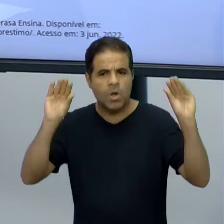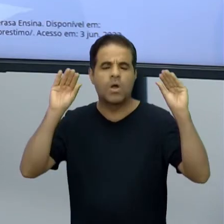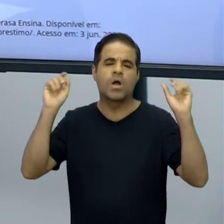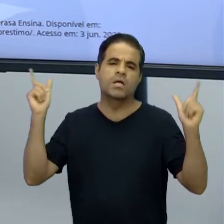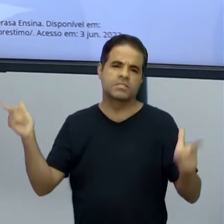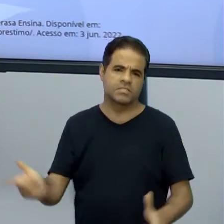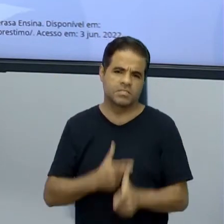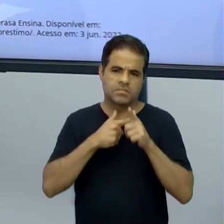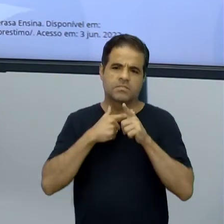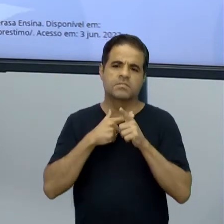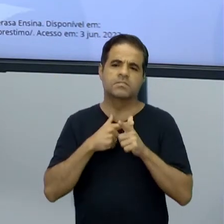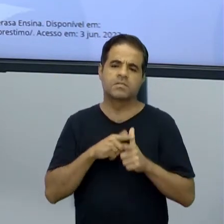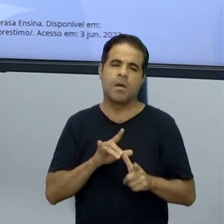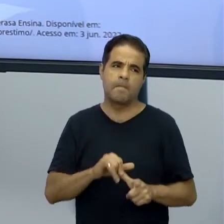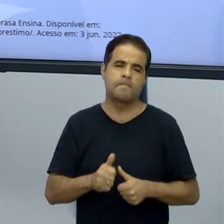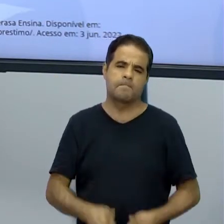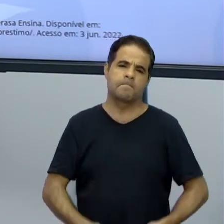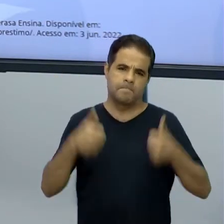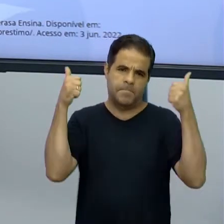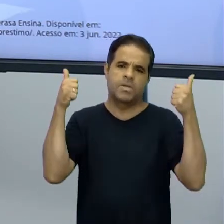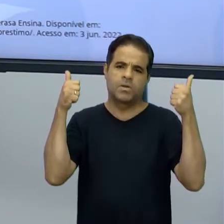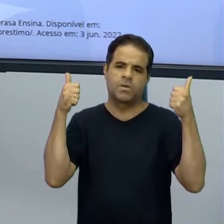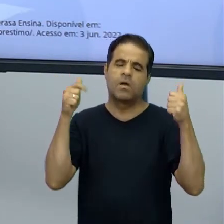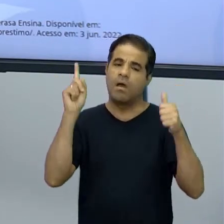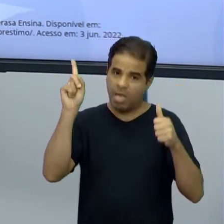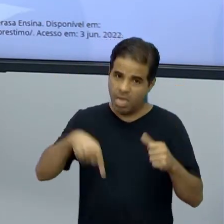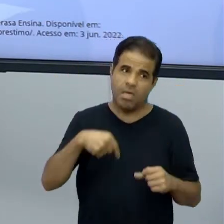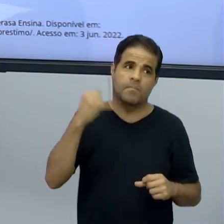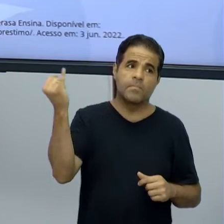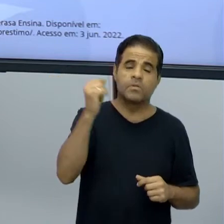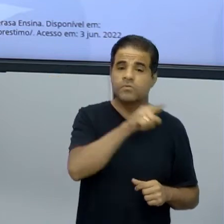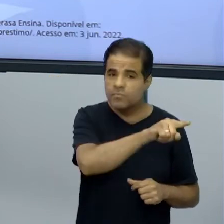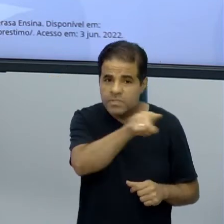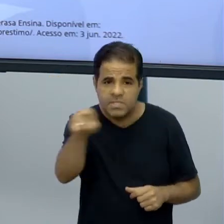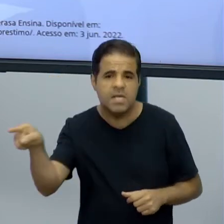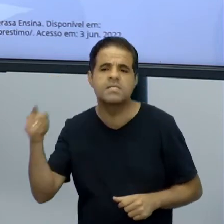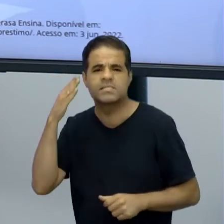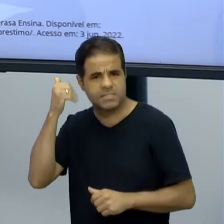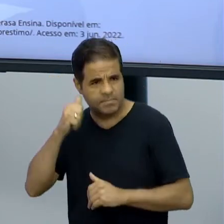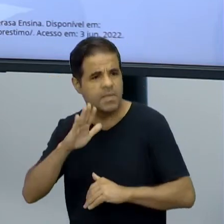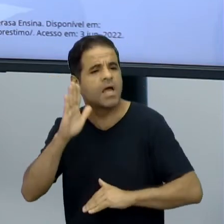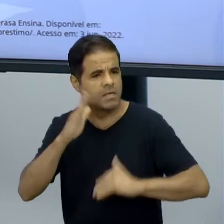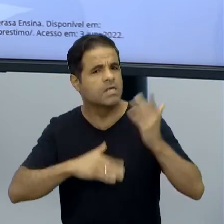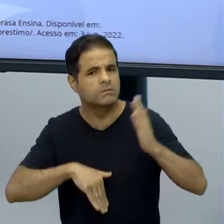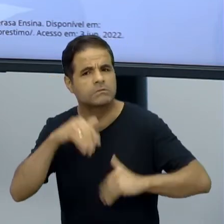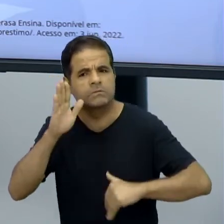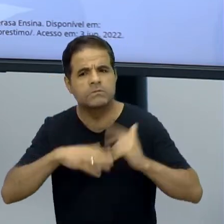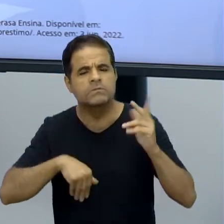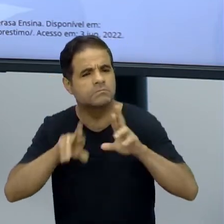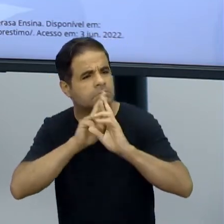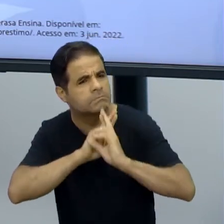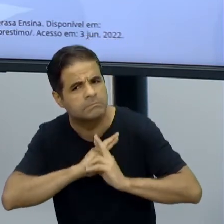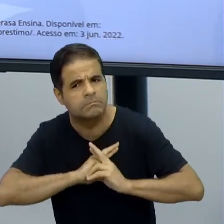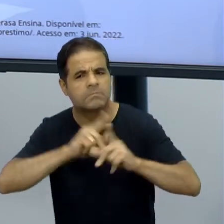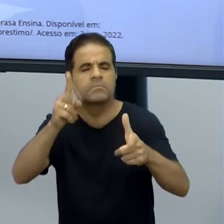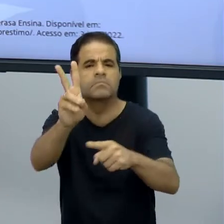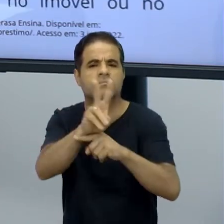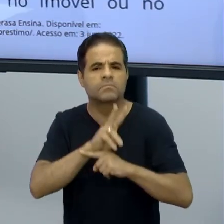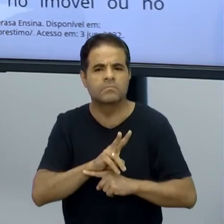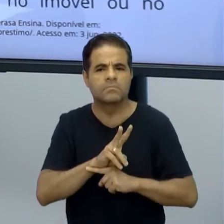ficando mais em conta. Então, é importante vocês saberem da diferença do financiamento e do